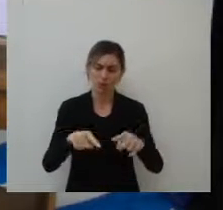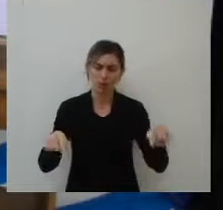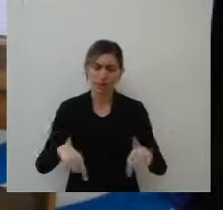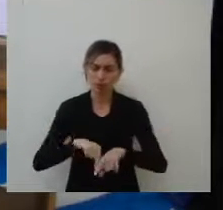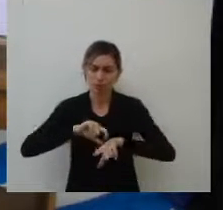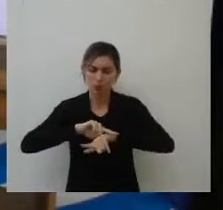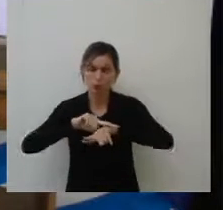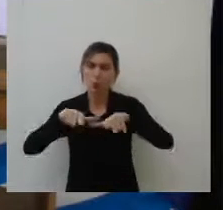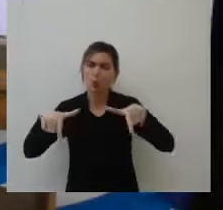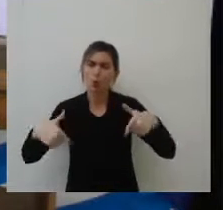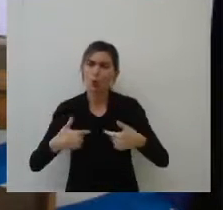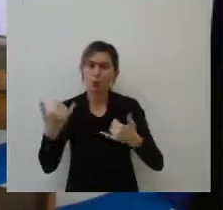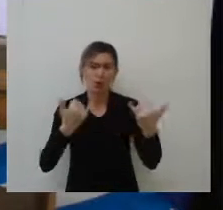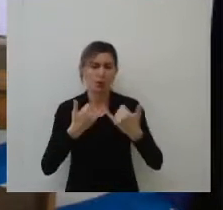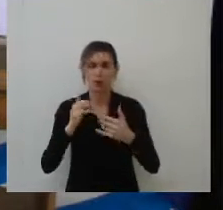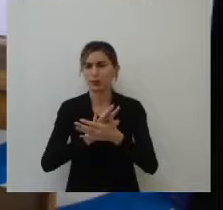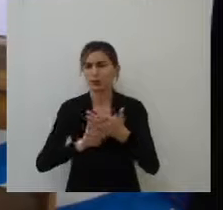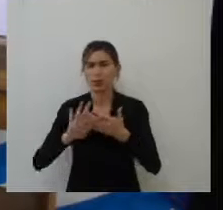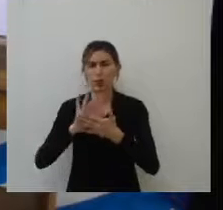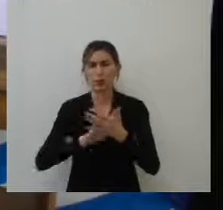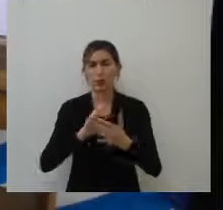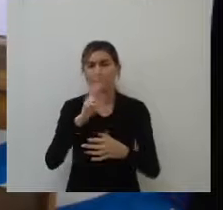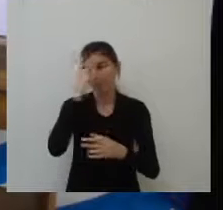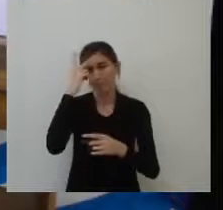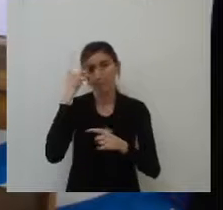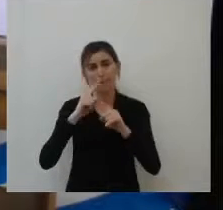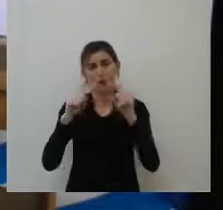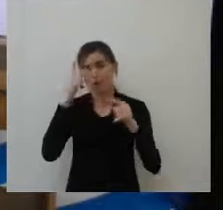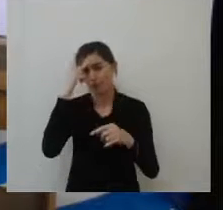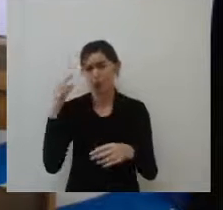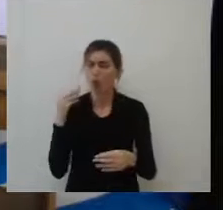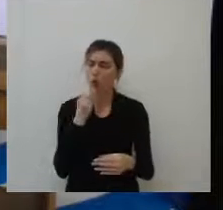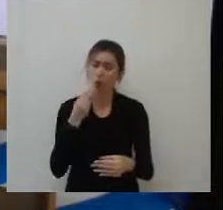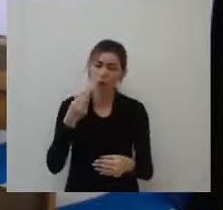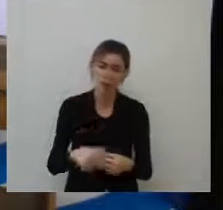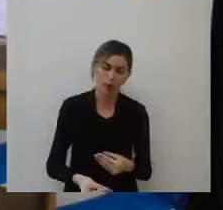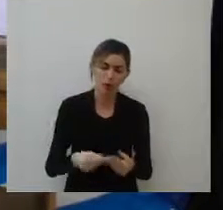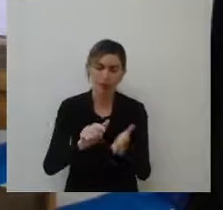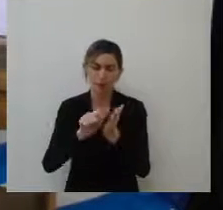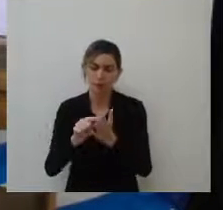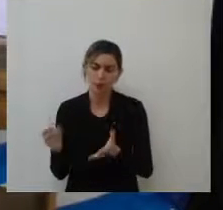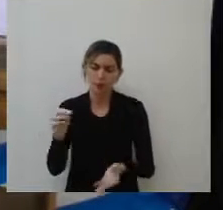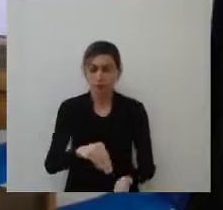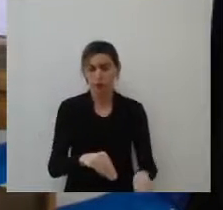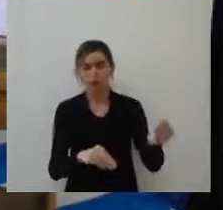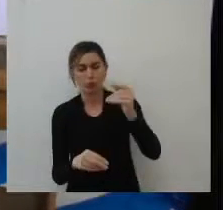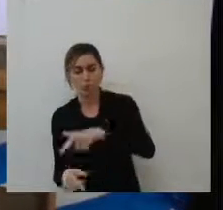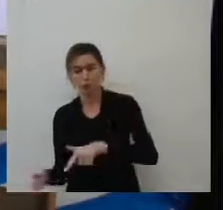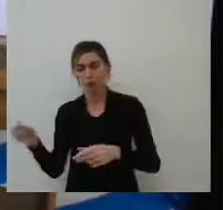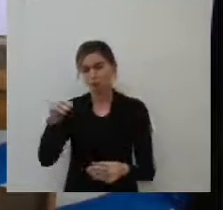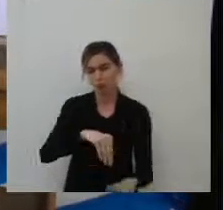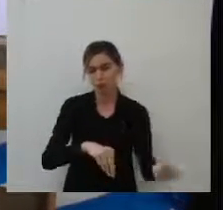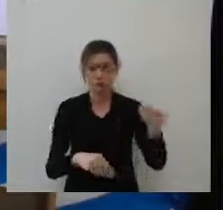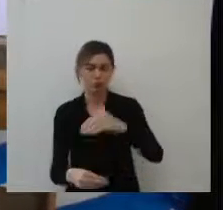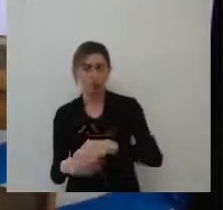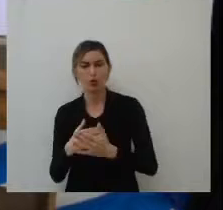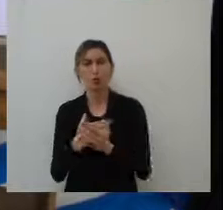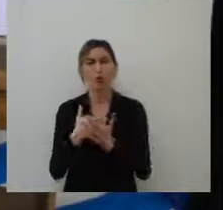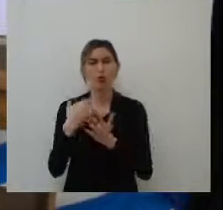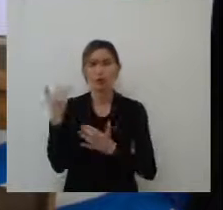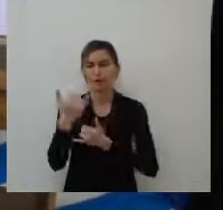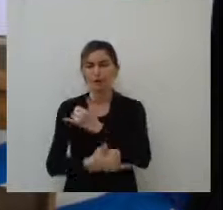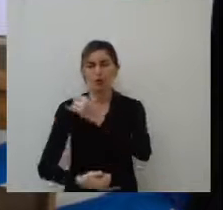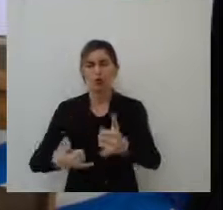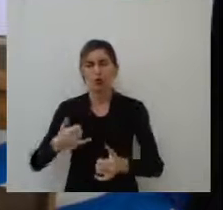nenhuma informação ali sobre nada não. Mas se uma pessoa vem, coloca um recado, outra vem, coloca outro recado, outra vem, começa a depositar informações